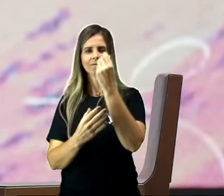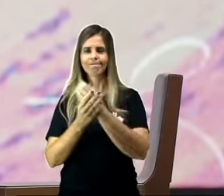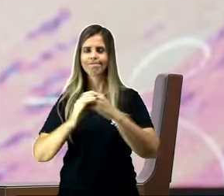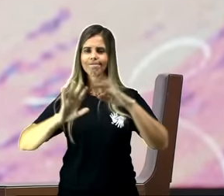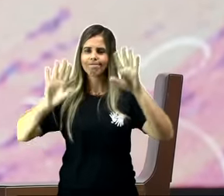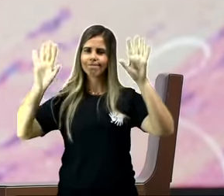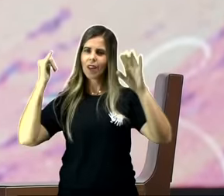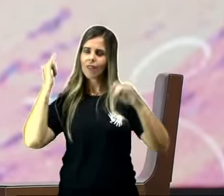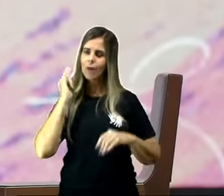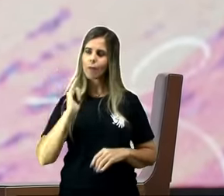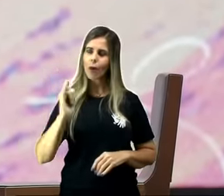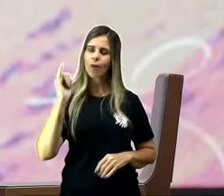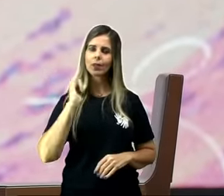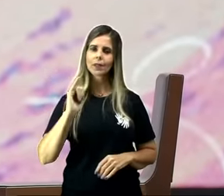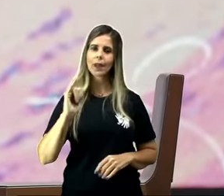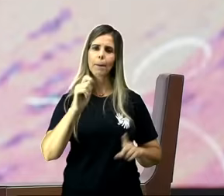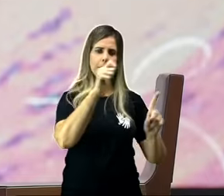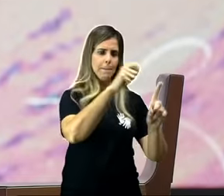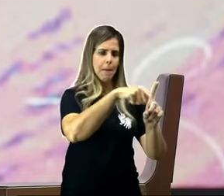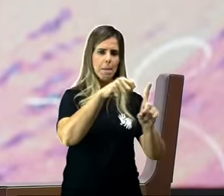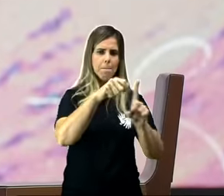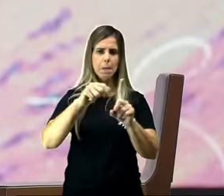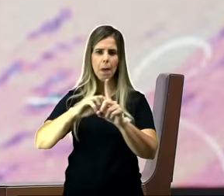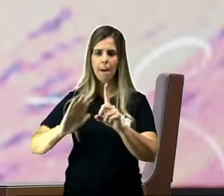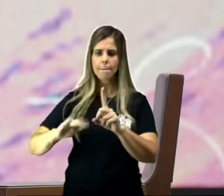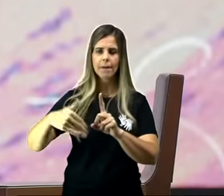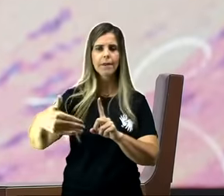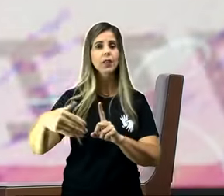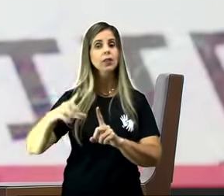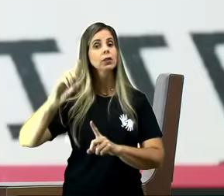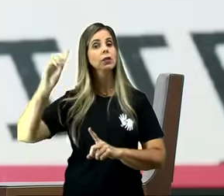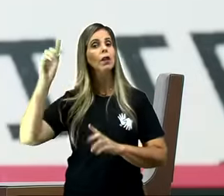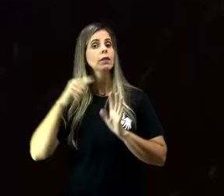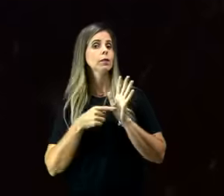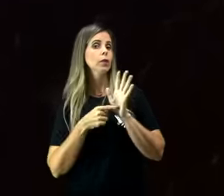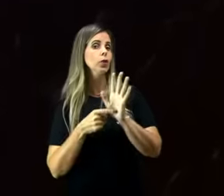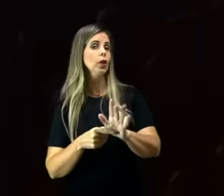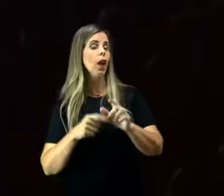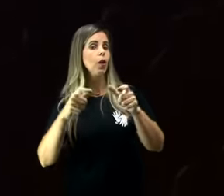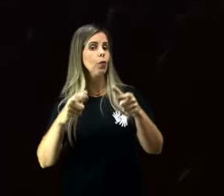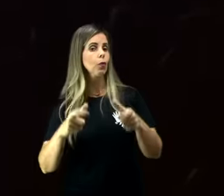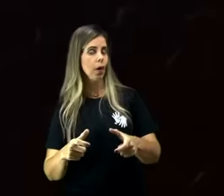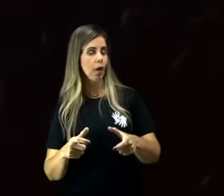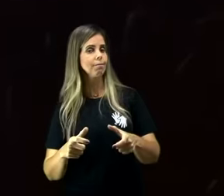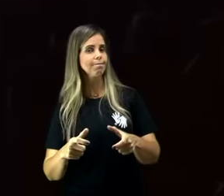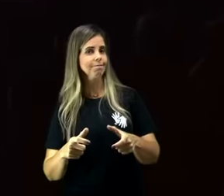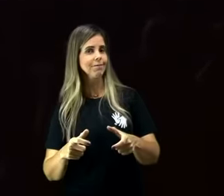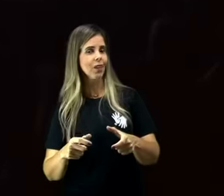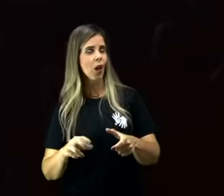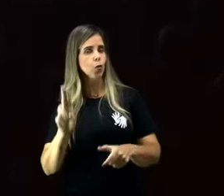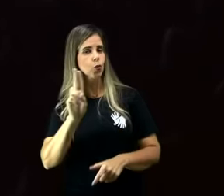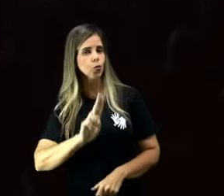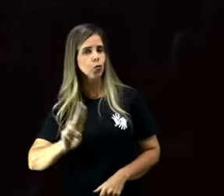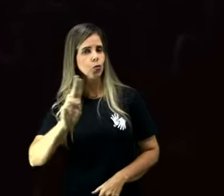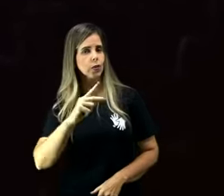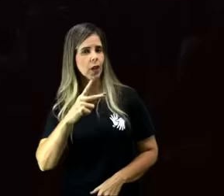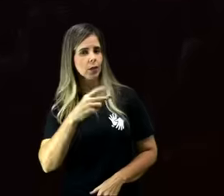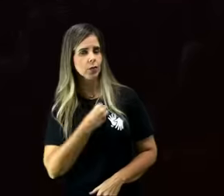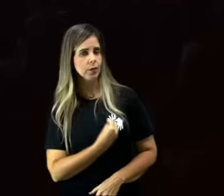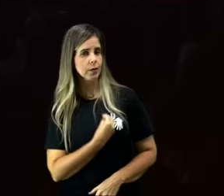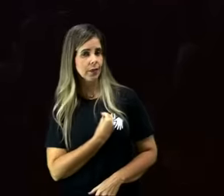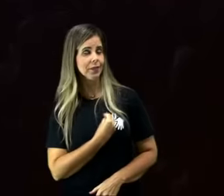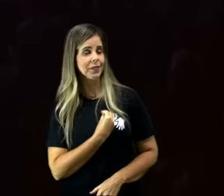Os próximos meses, Deus vai te colocar em lugares que através da tua vida Ele vai